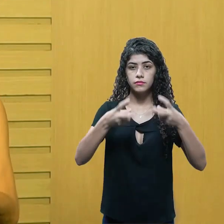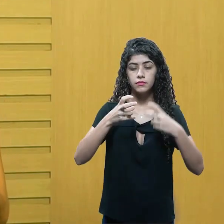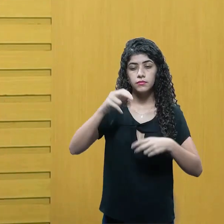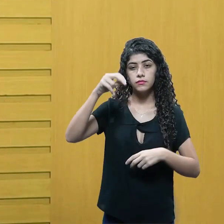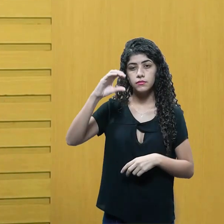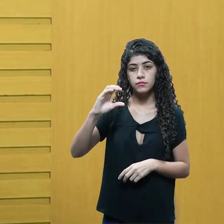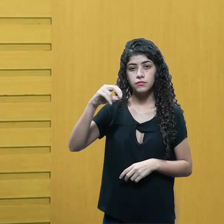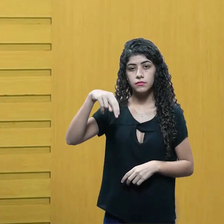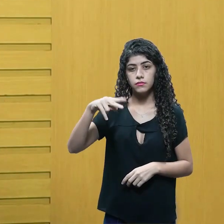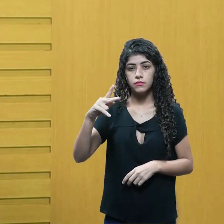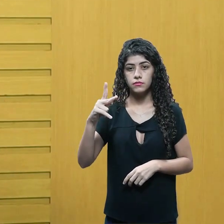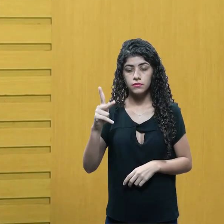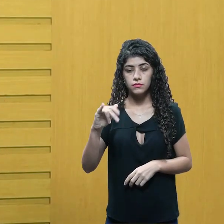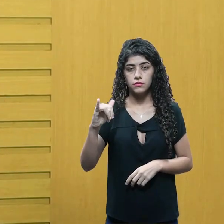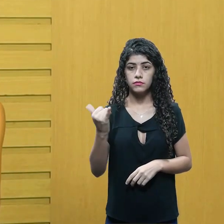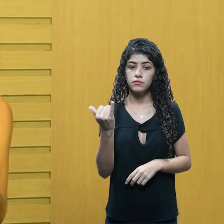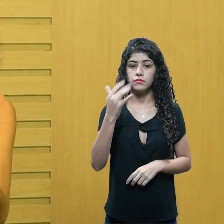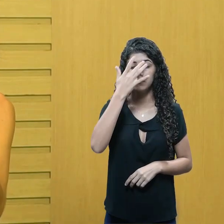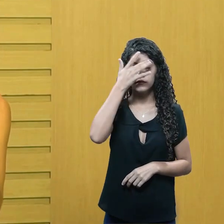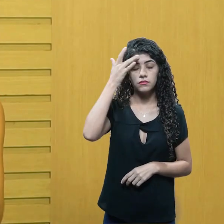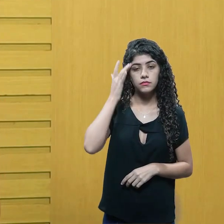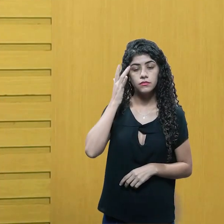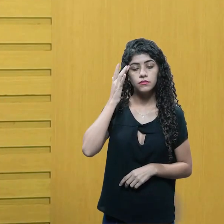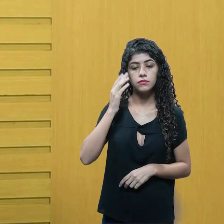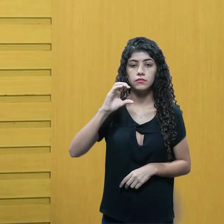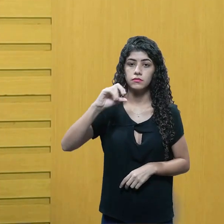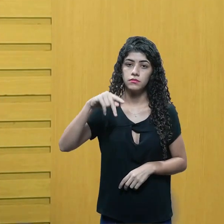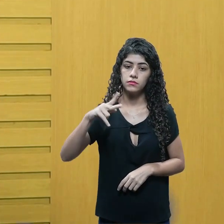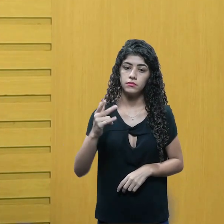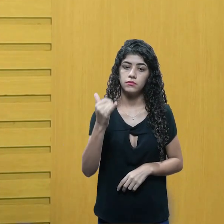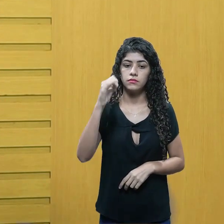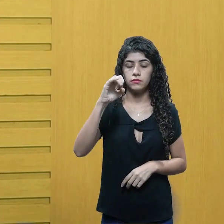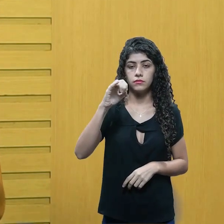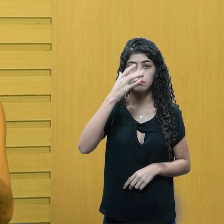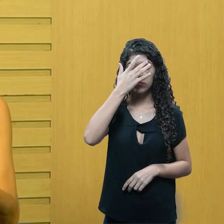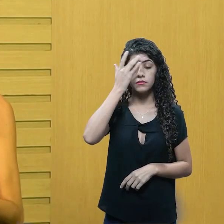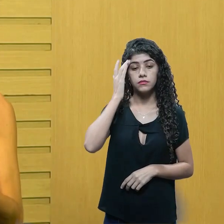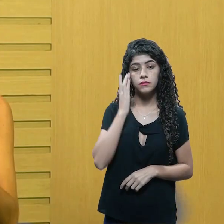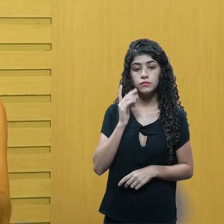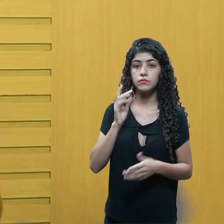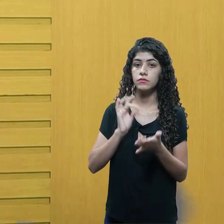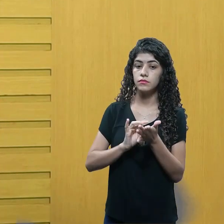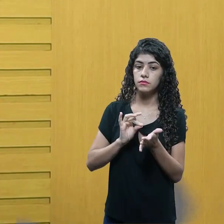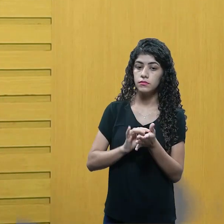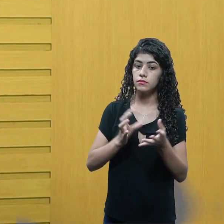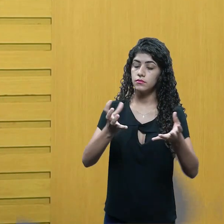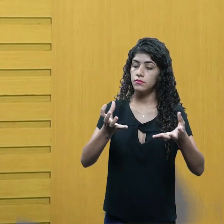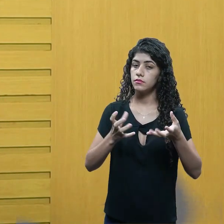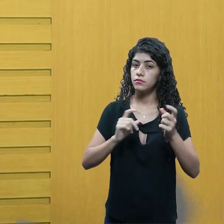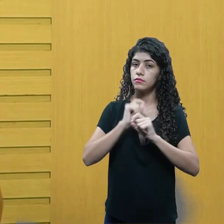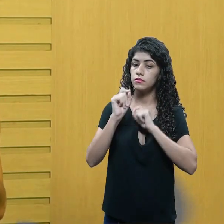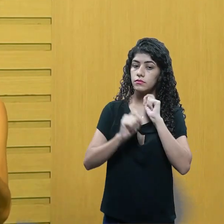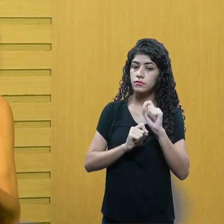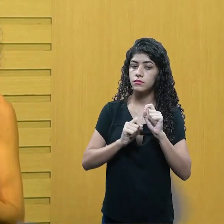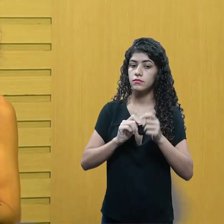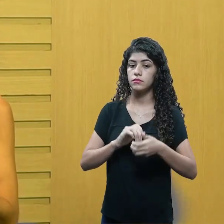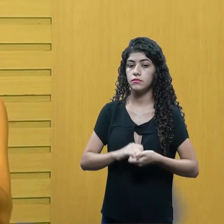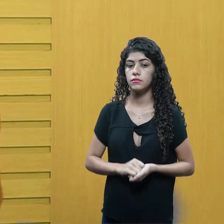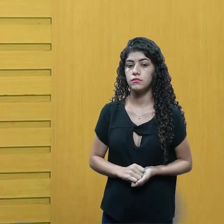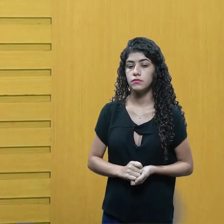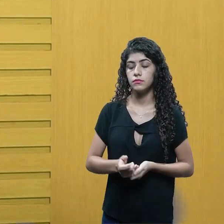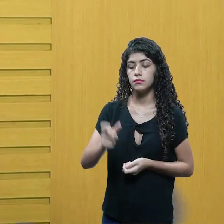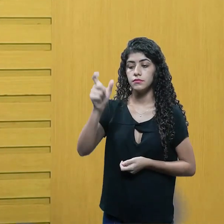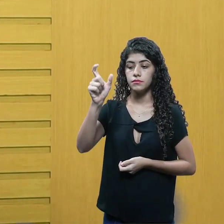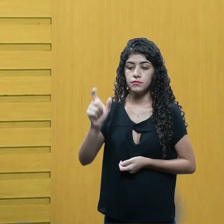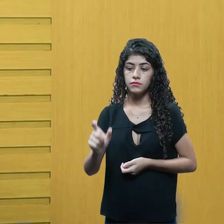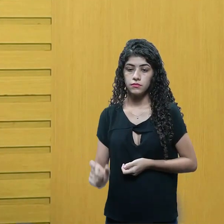o CNPJ, para que seja conferido se esse CNPJ, se essa empresa é uma pessoa idônea. O que é uma pessoa idônea?